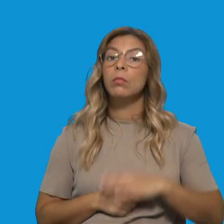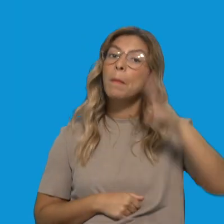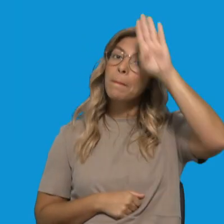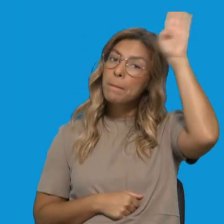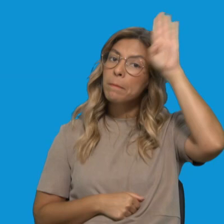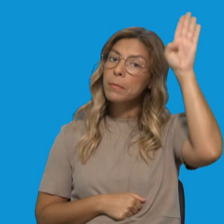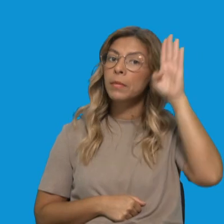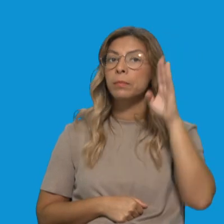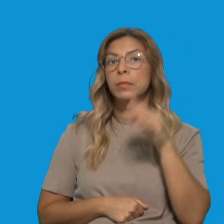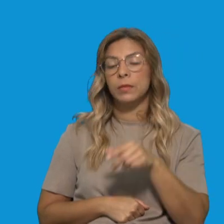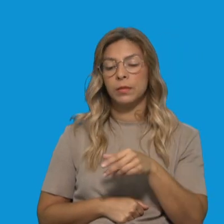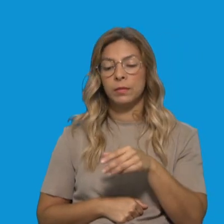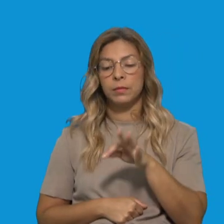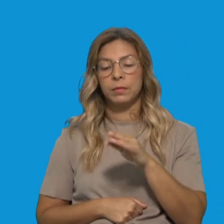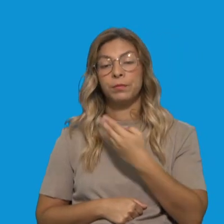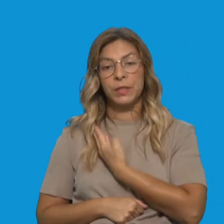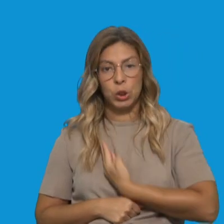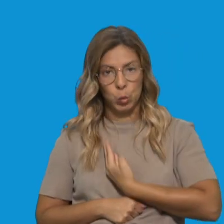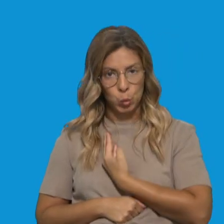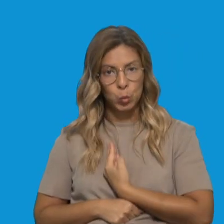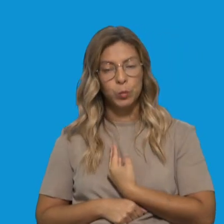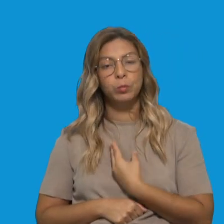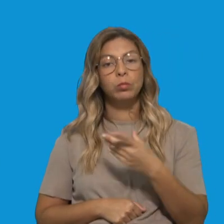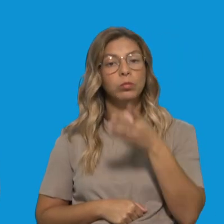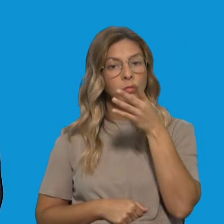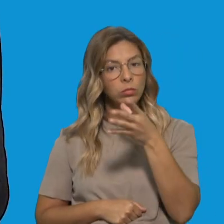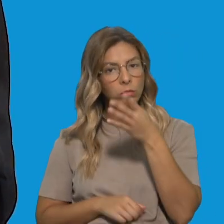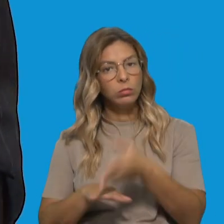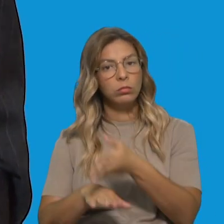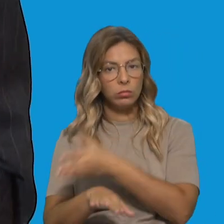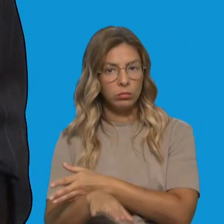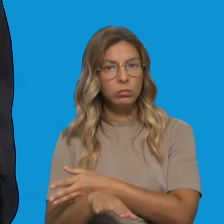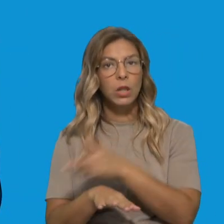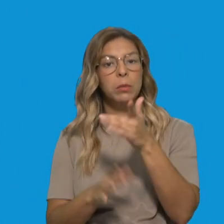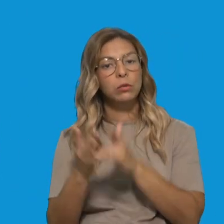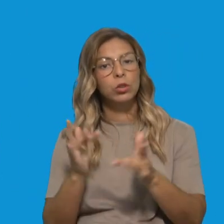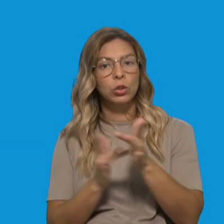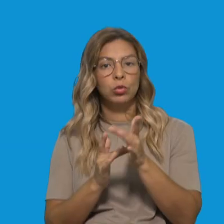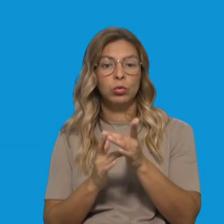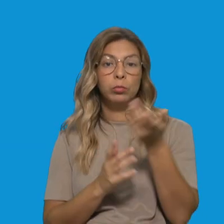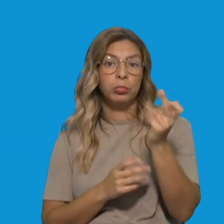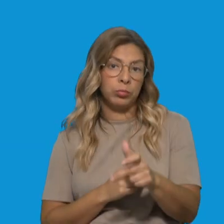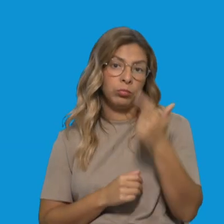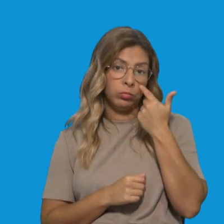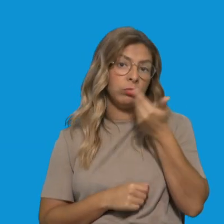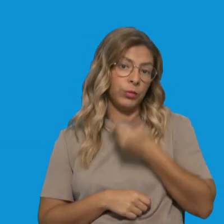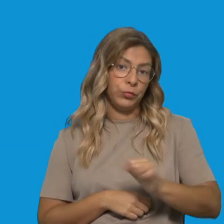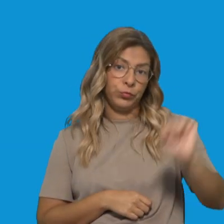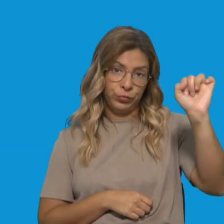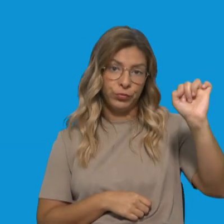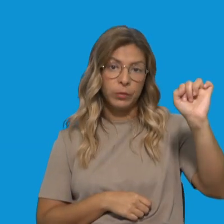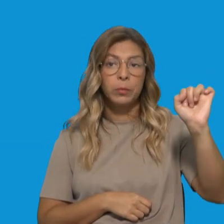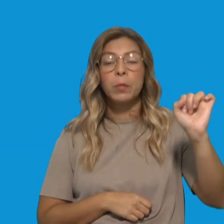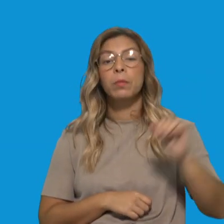Francisco, na bula, destaca muito esta experiência de Cristo. E isso é, de alguma